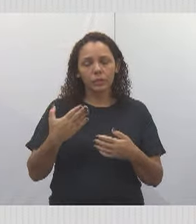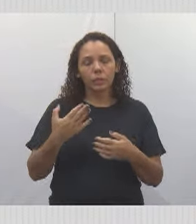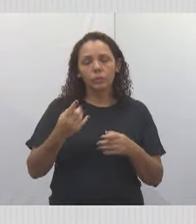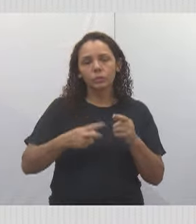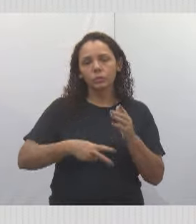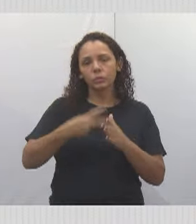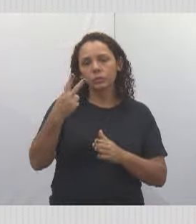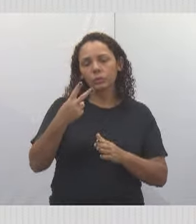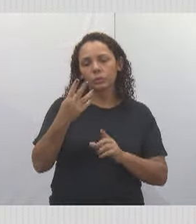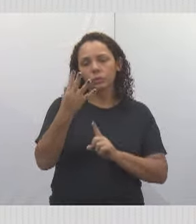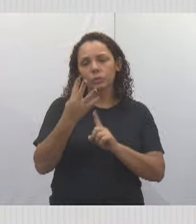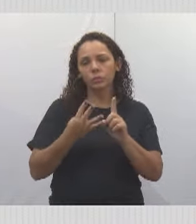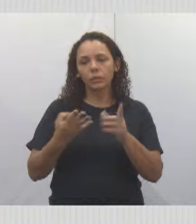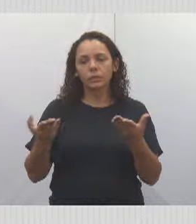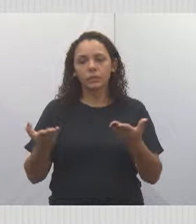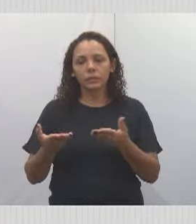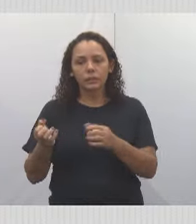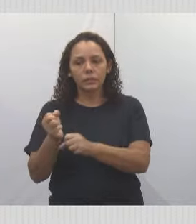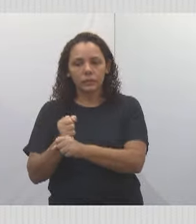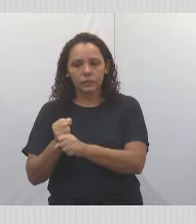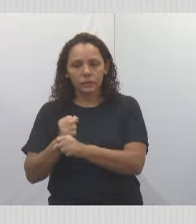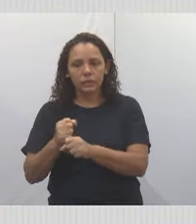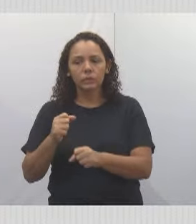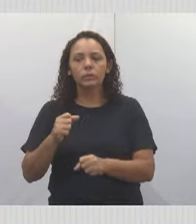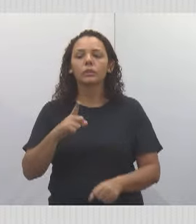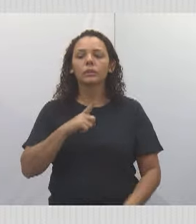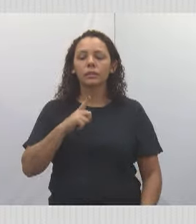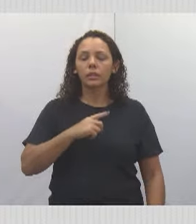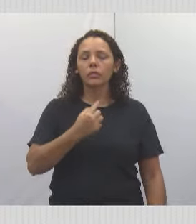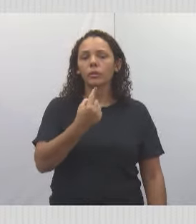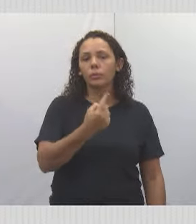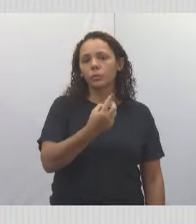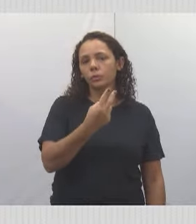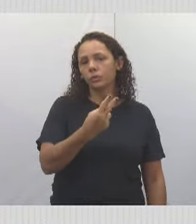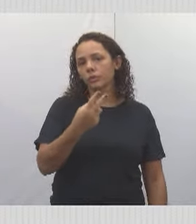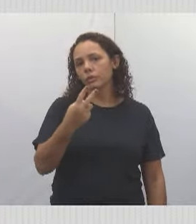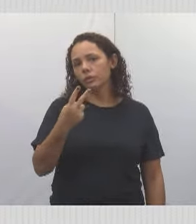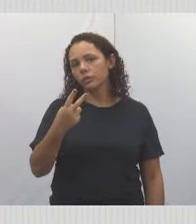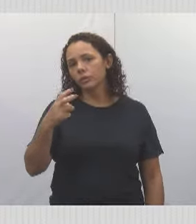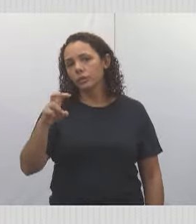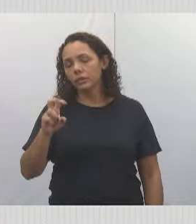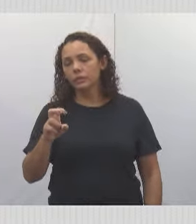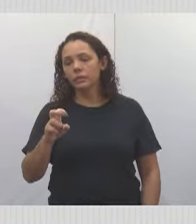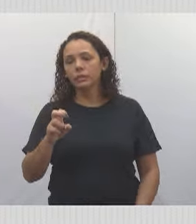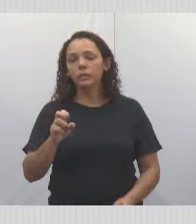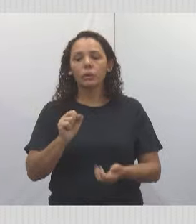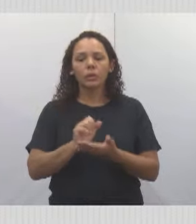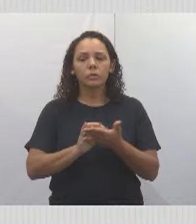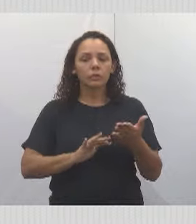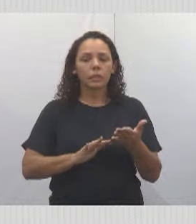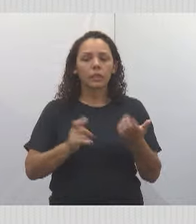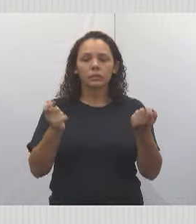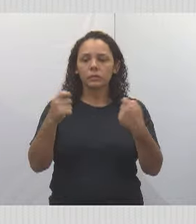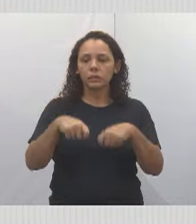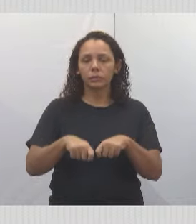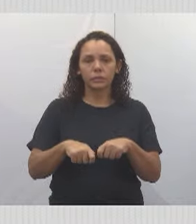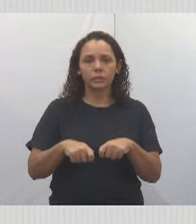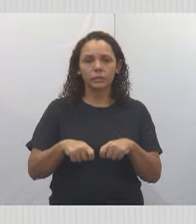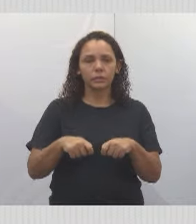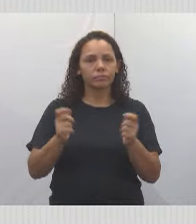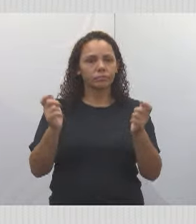quadrimestre de 24, de 1.225 atividades, capacitações no município de